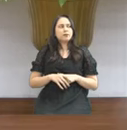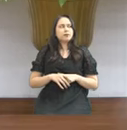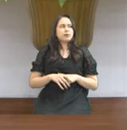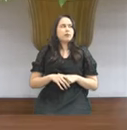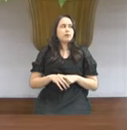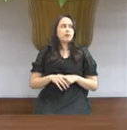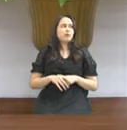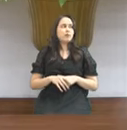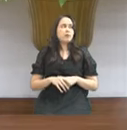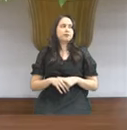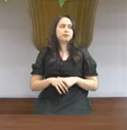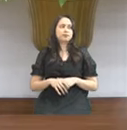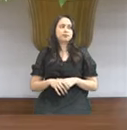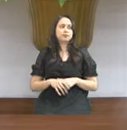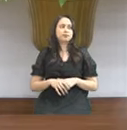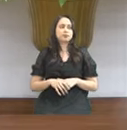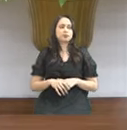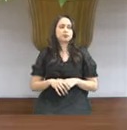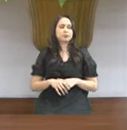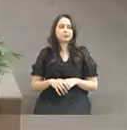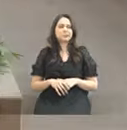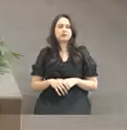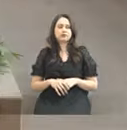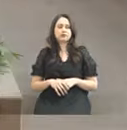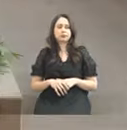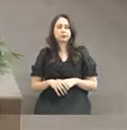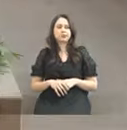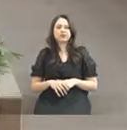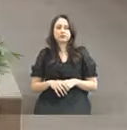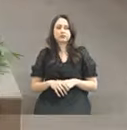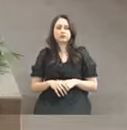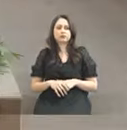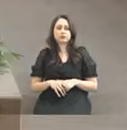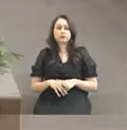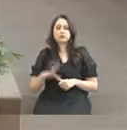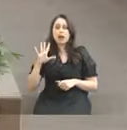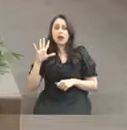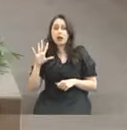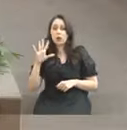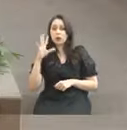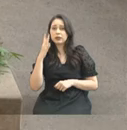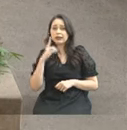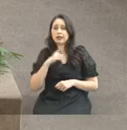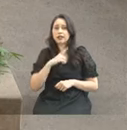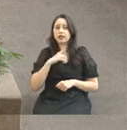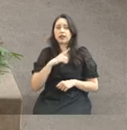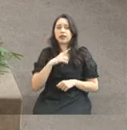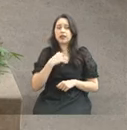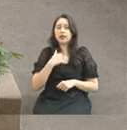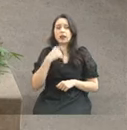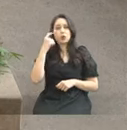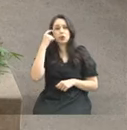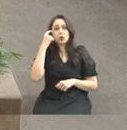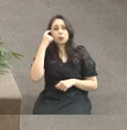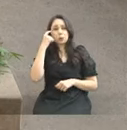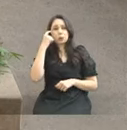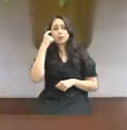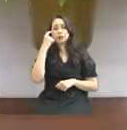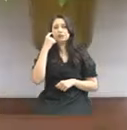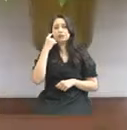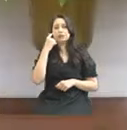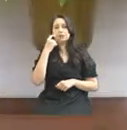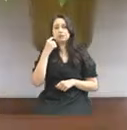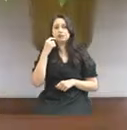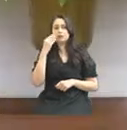acredite, porque o bombardeio está grande. Eu estou pensando fazer um